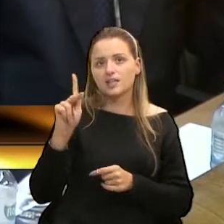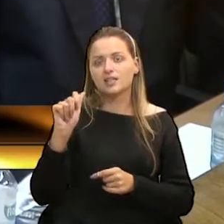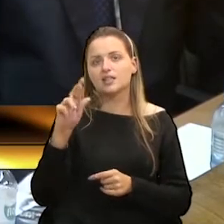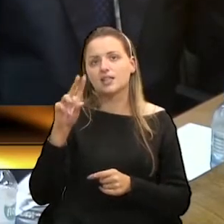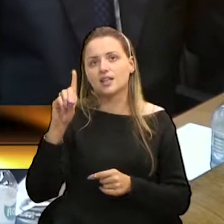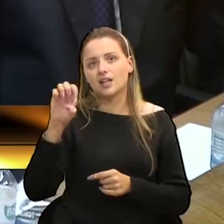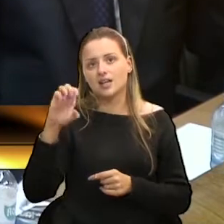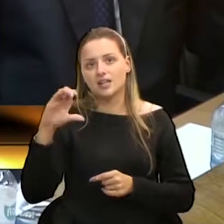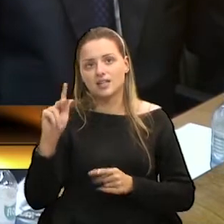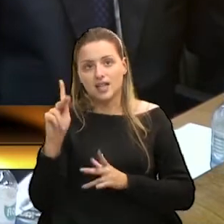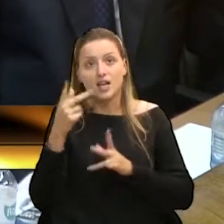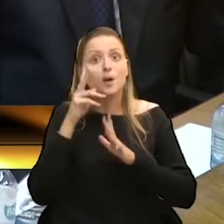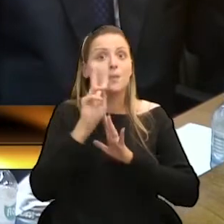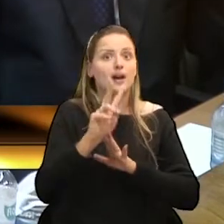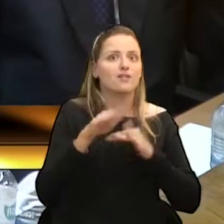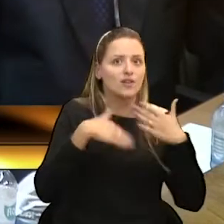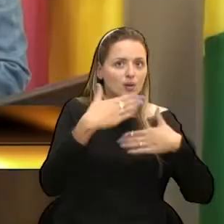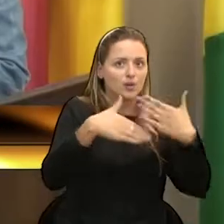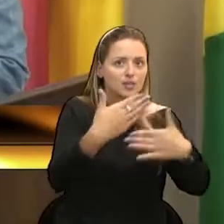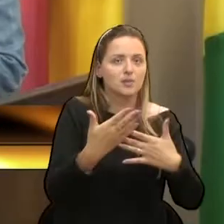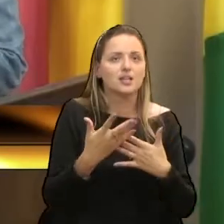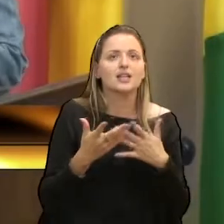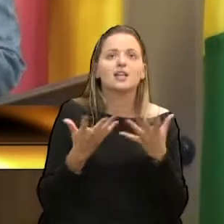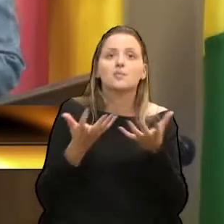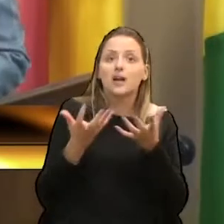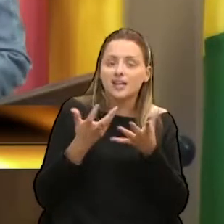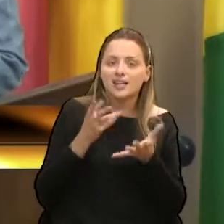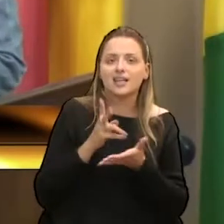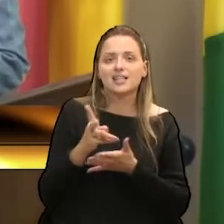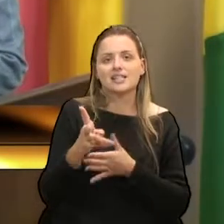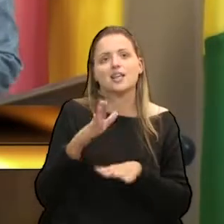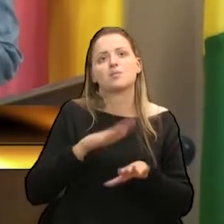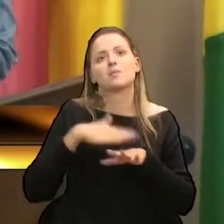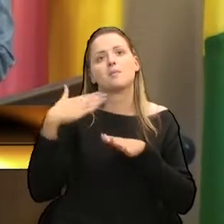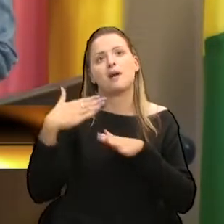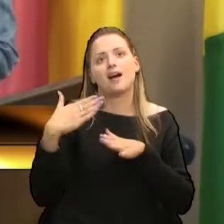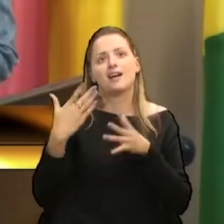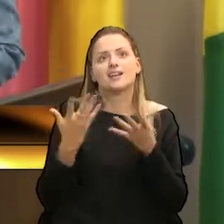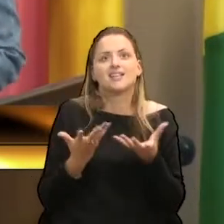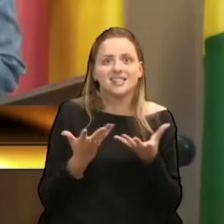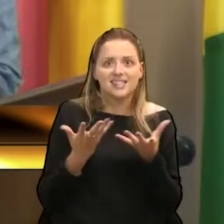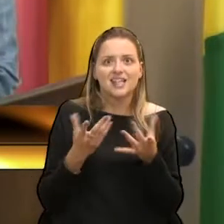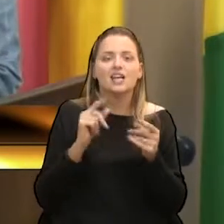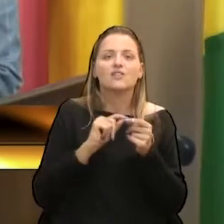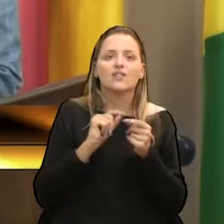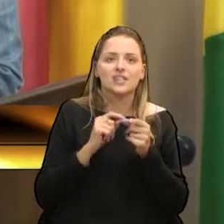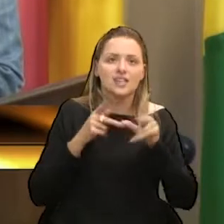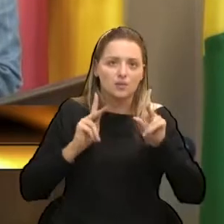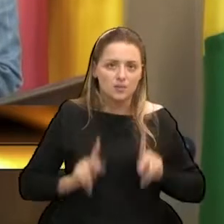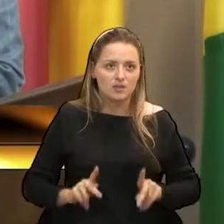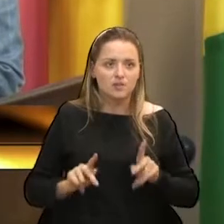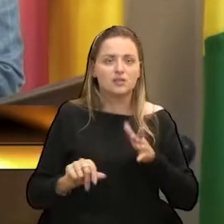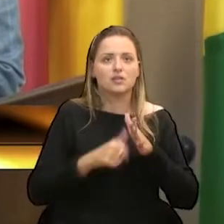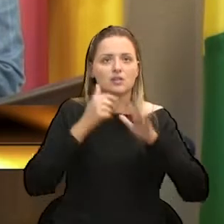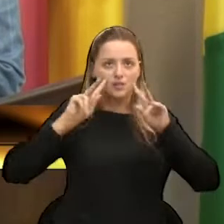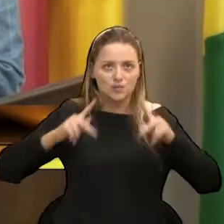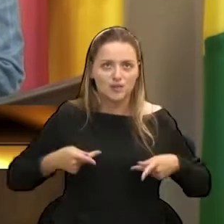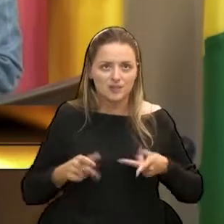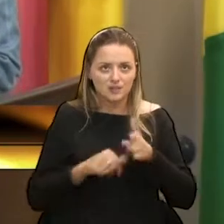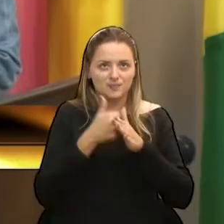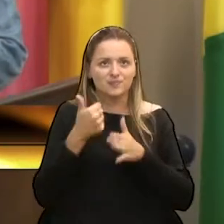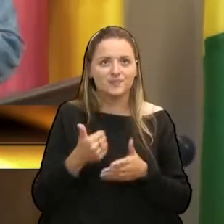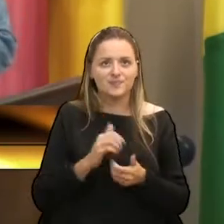reavaliar os próprios passos e para buscar sempre a busca pelo caminho de nos tornarmos cada vez seres humanos